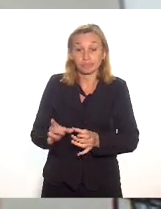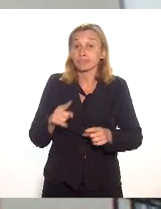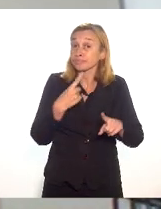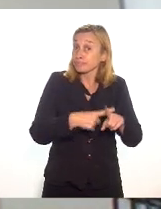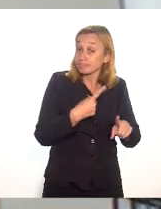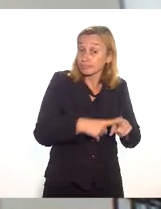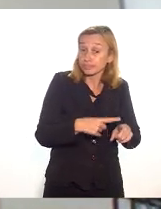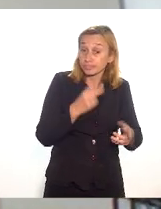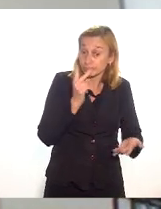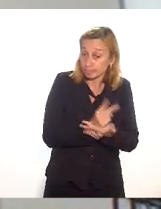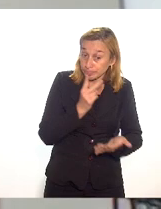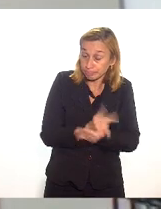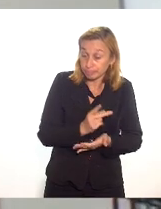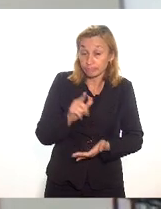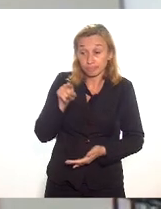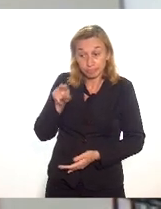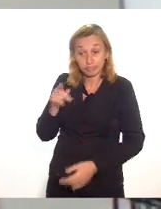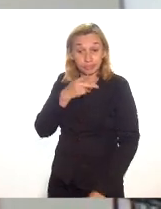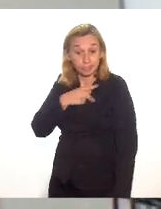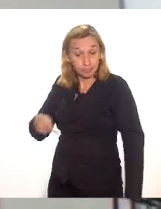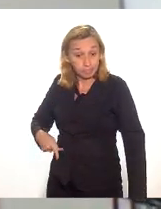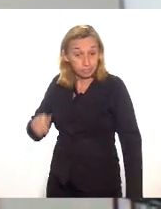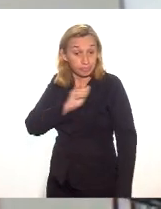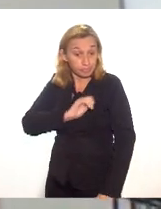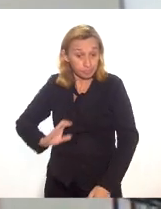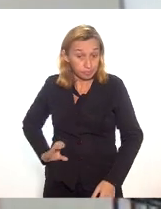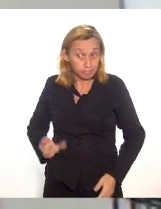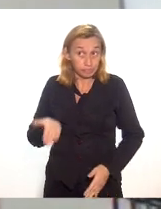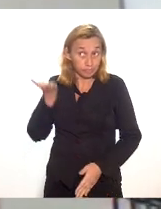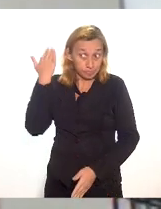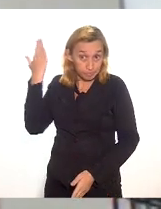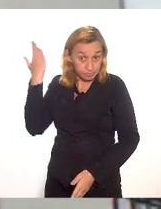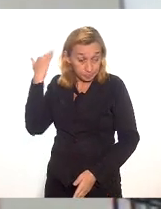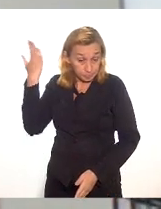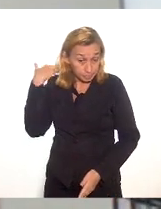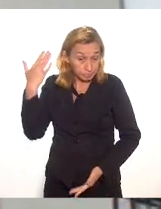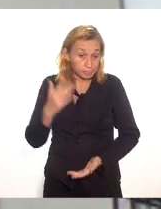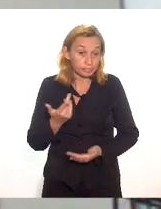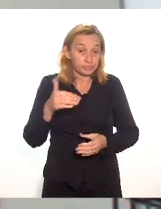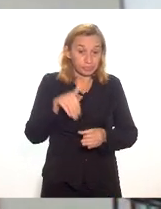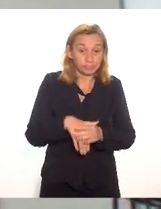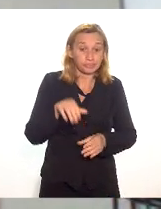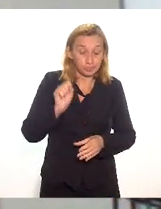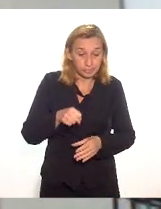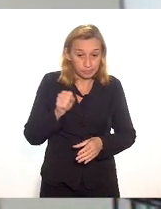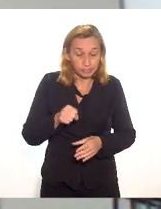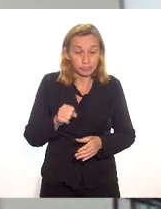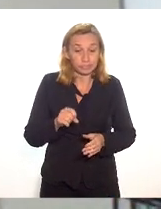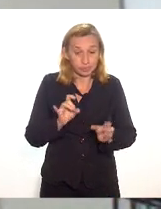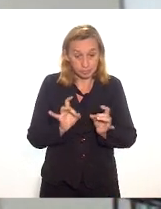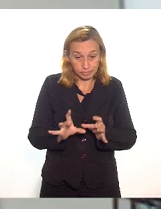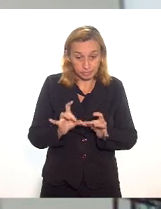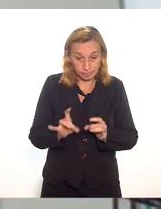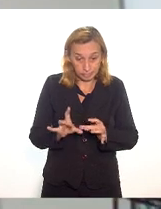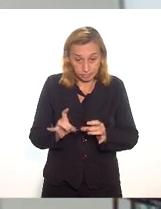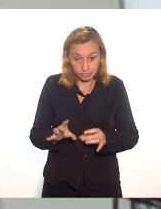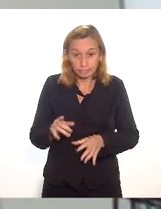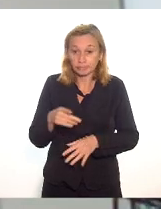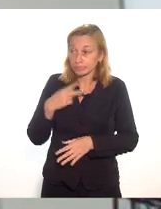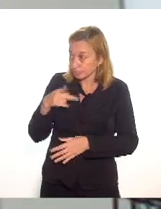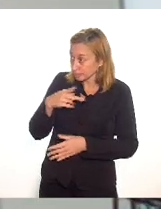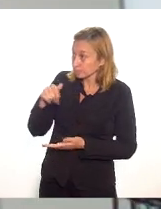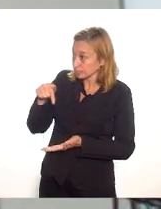o presidente, André Siciliano, que lá atrás, né, votou favorável à privatização da SEDAI, como ele fez questão de